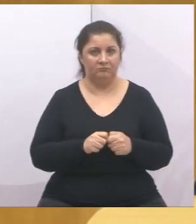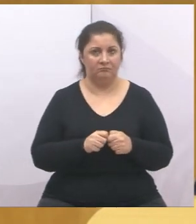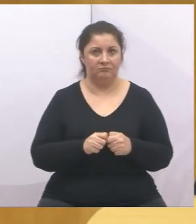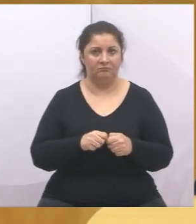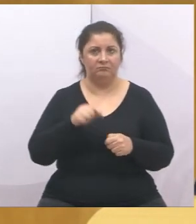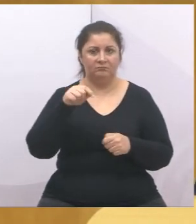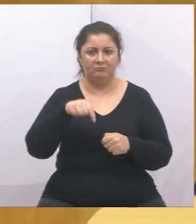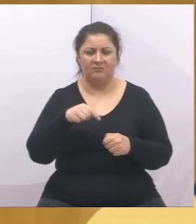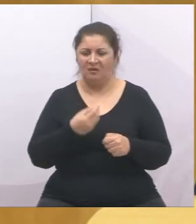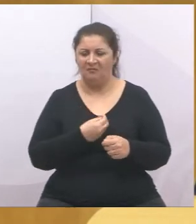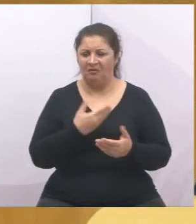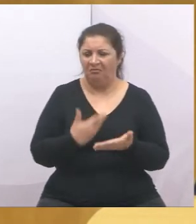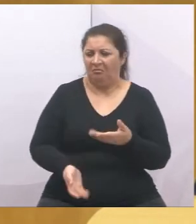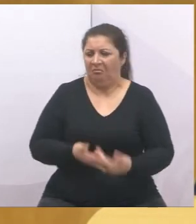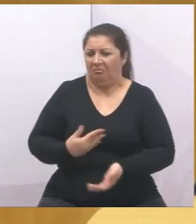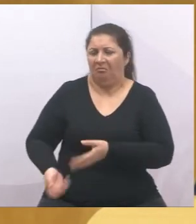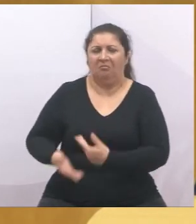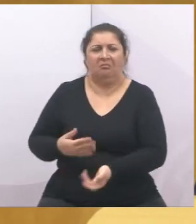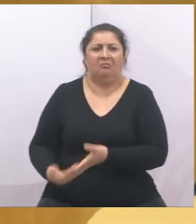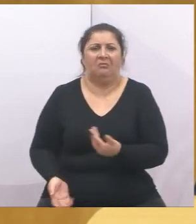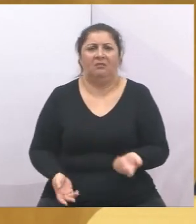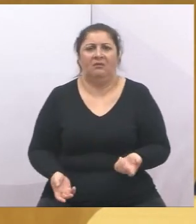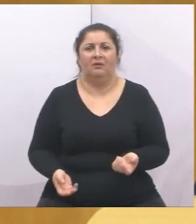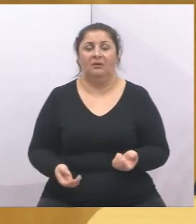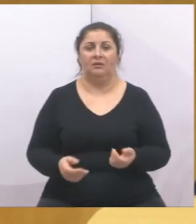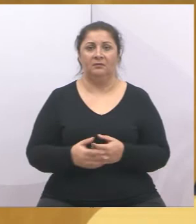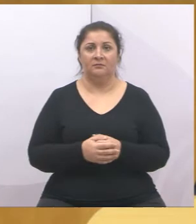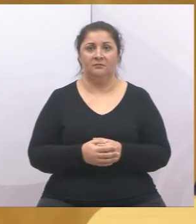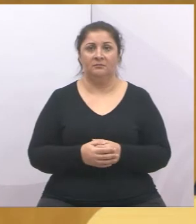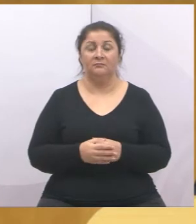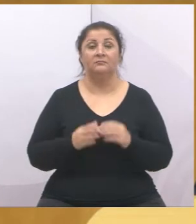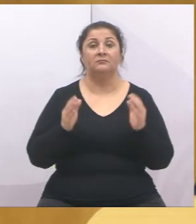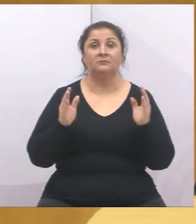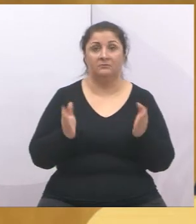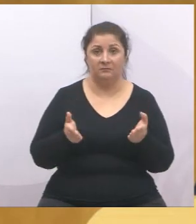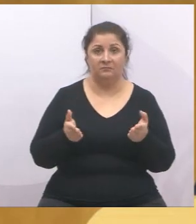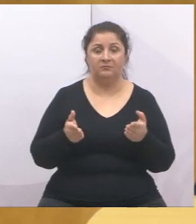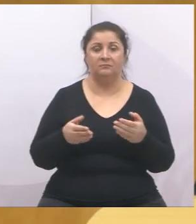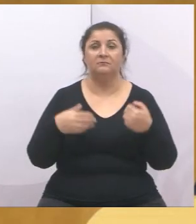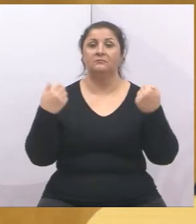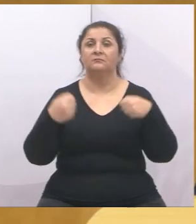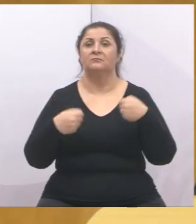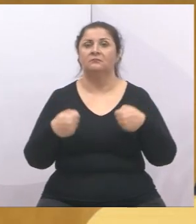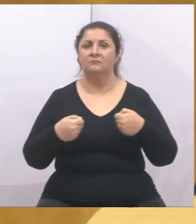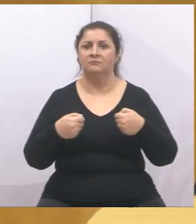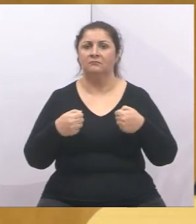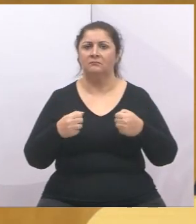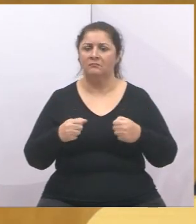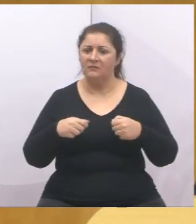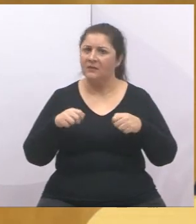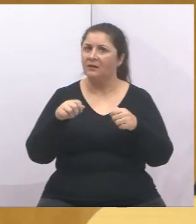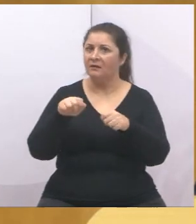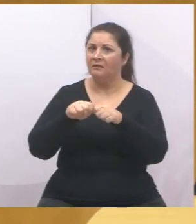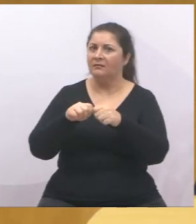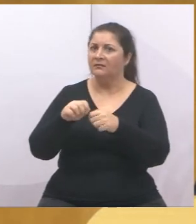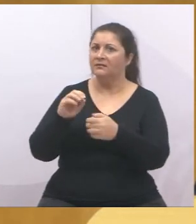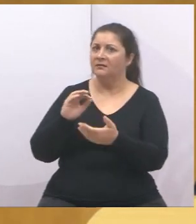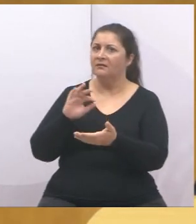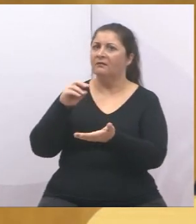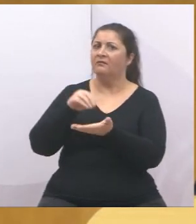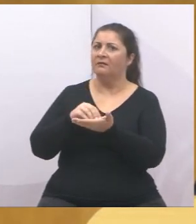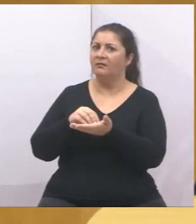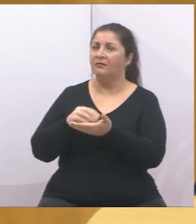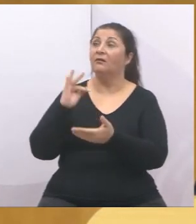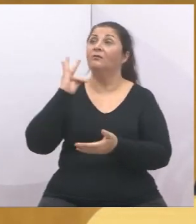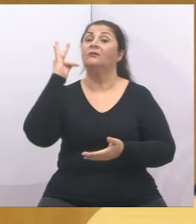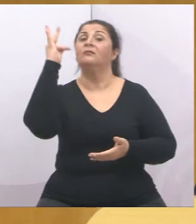não seja banal, superficial, fútil ou pequena. A esta hora, preciso ser capaz de fazer falta. No dia que me for, eu quero